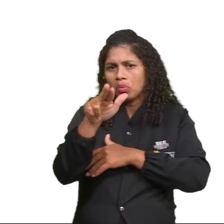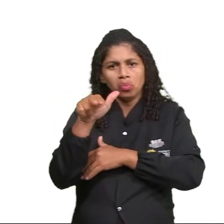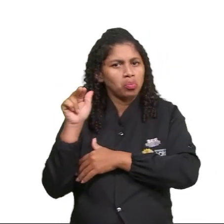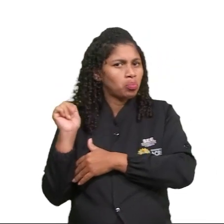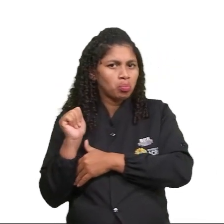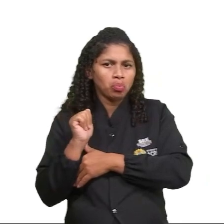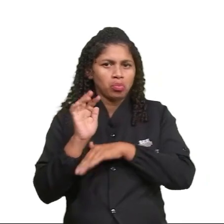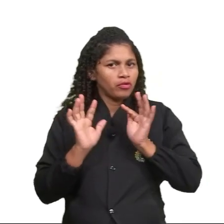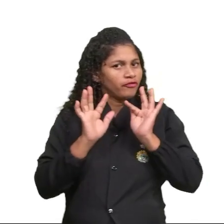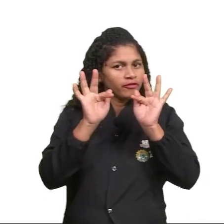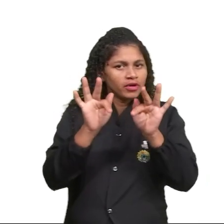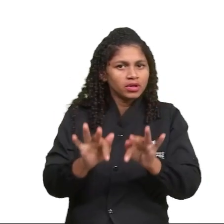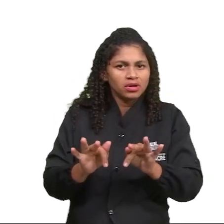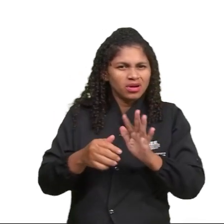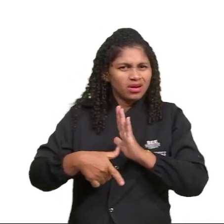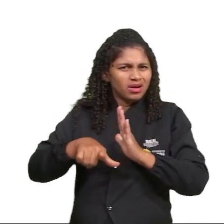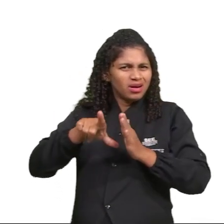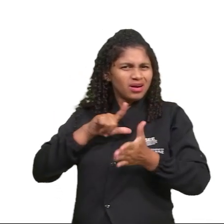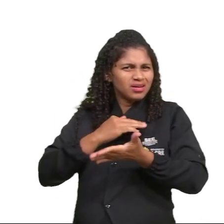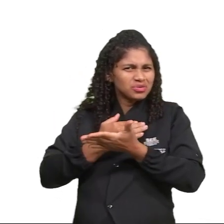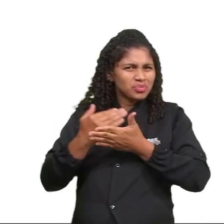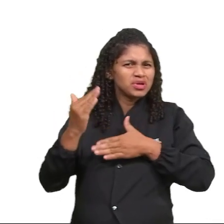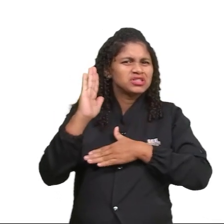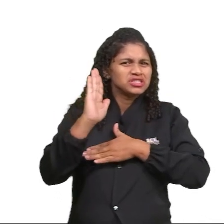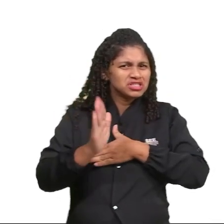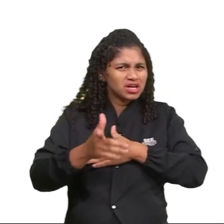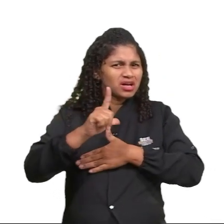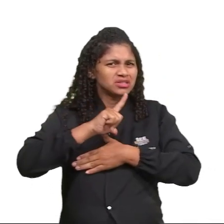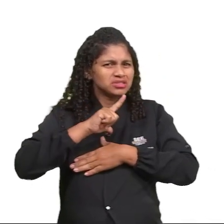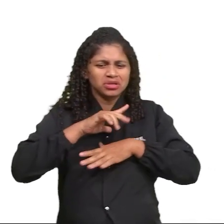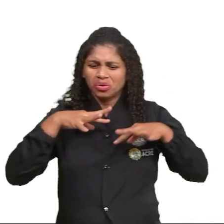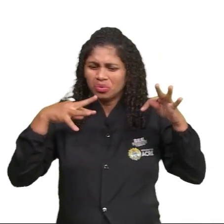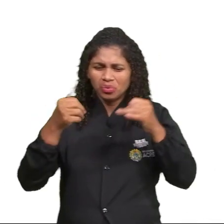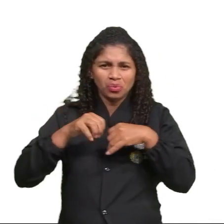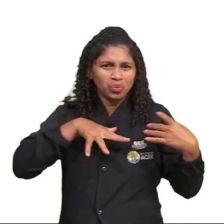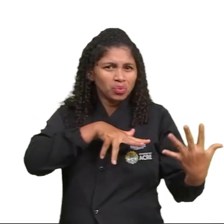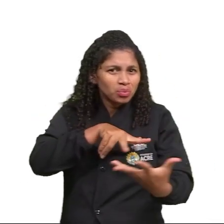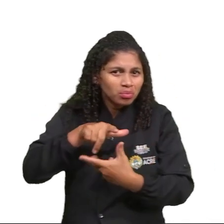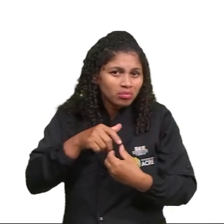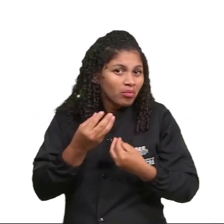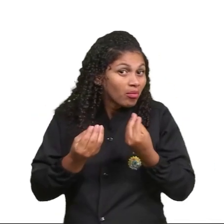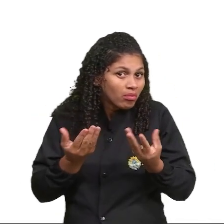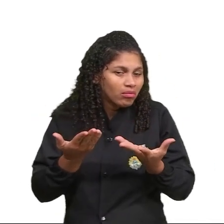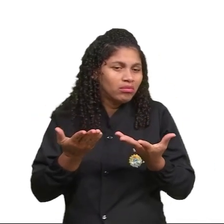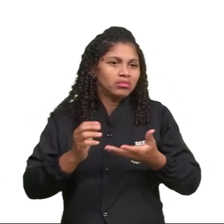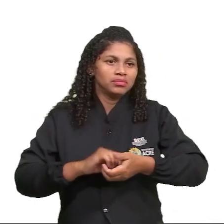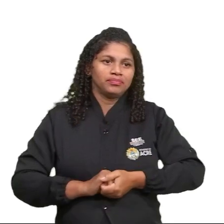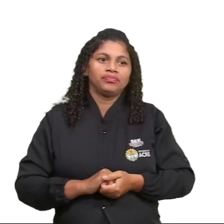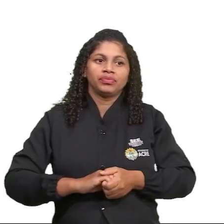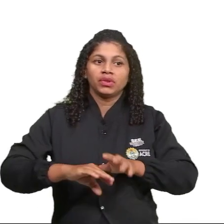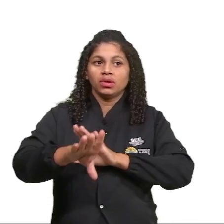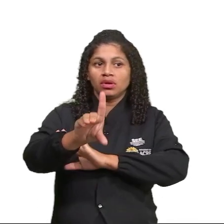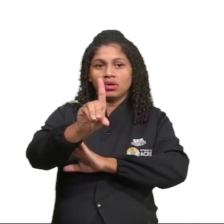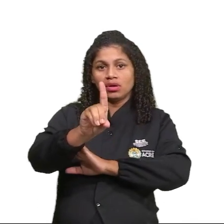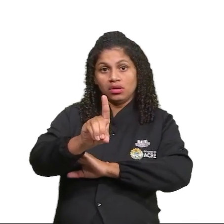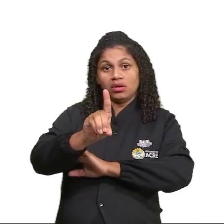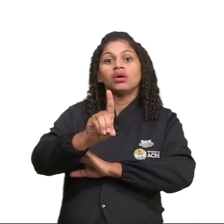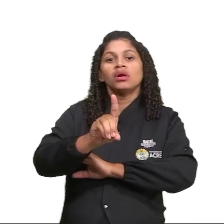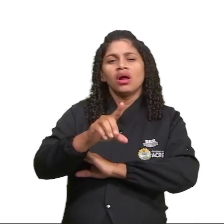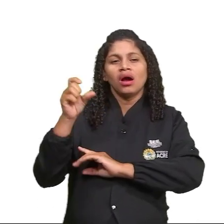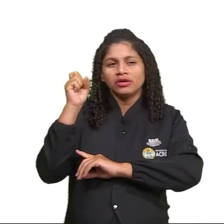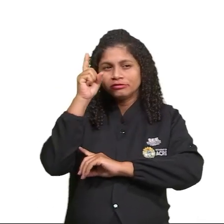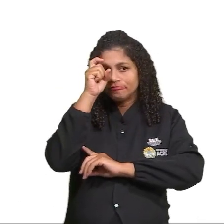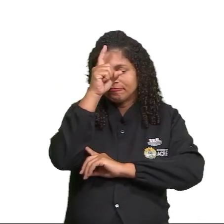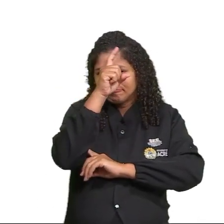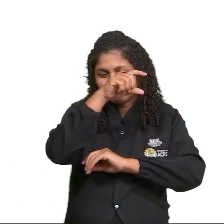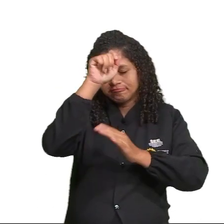que antes do começo já tinha um começo, a pré-história. Faz muito sentido. Letra D. Admite a dificuldade de escrever